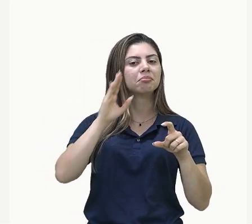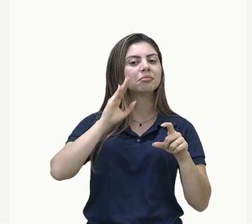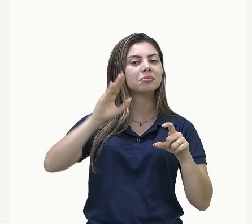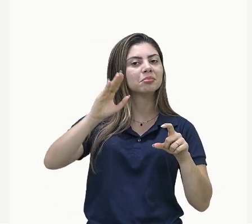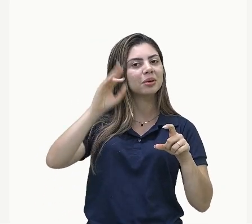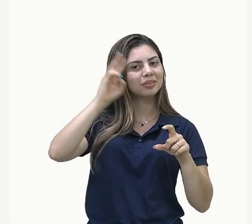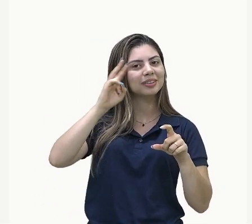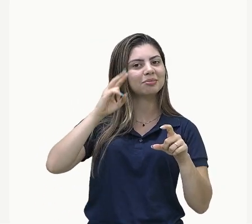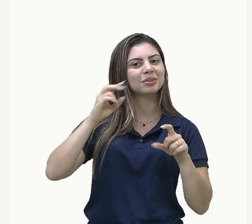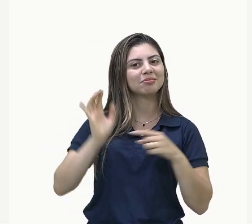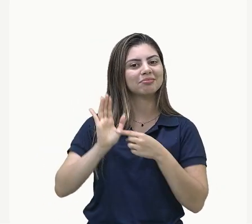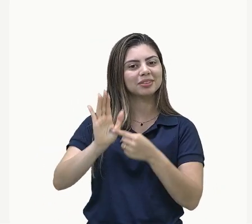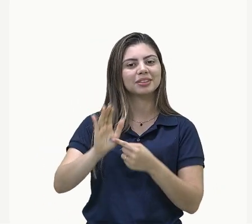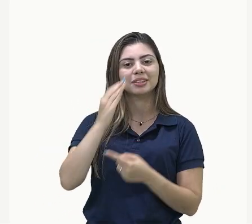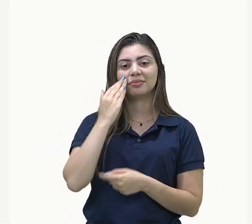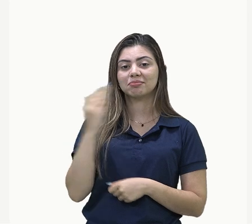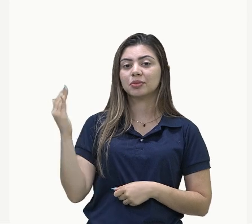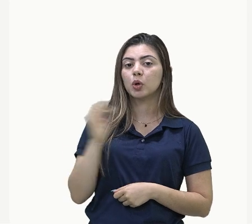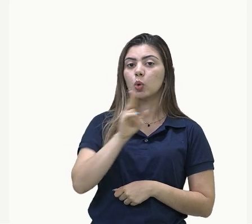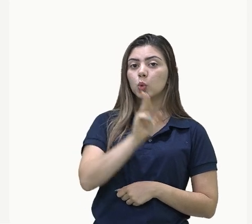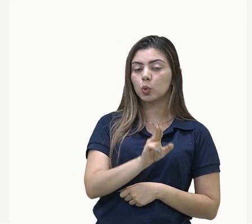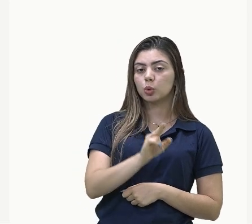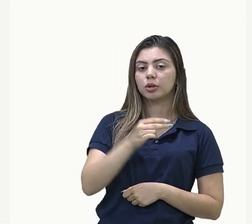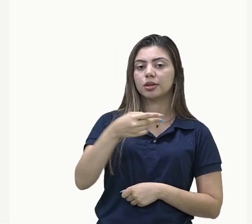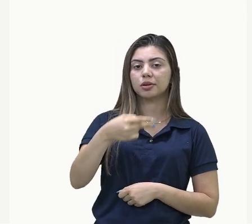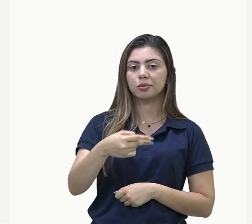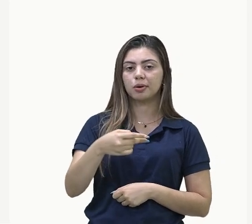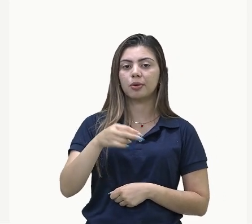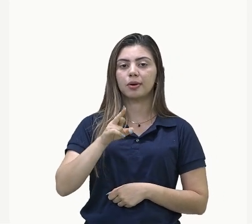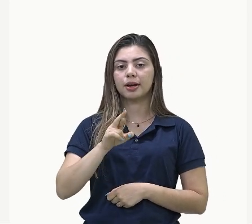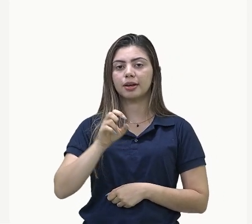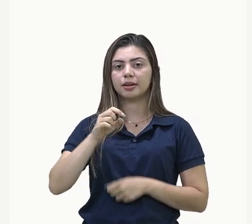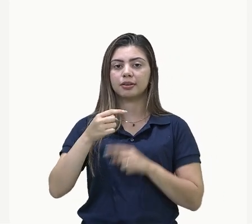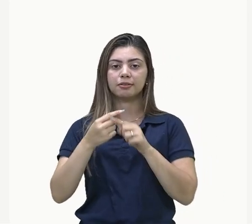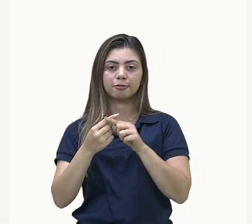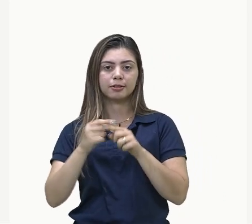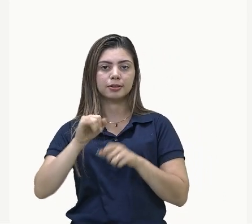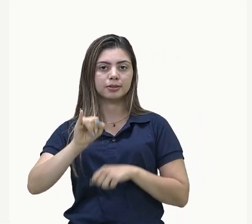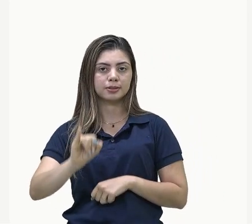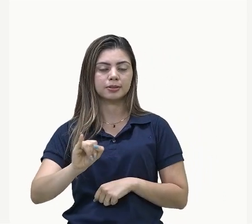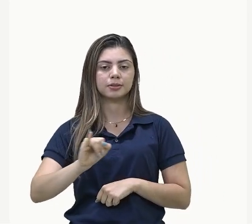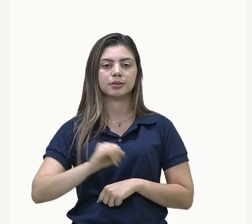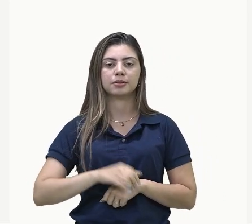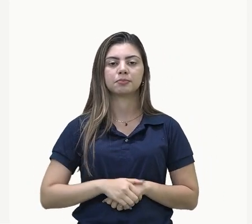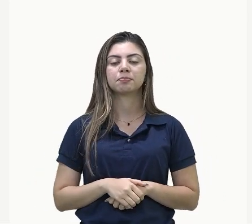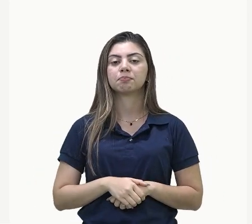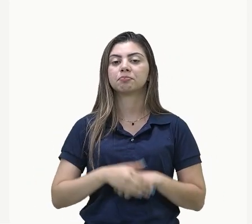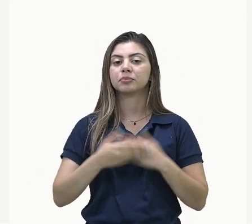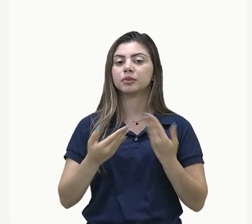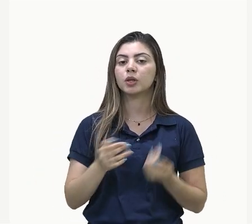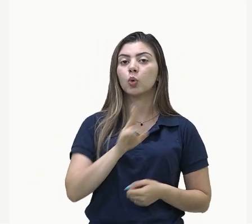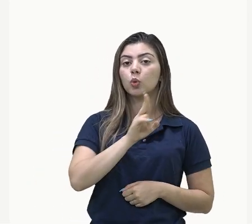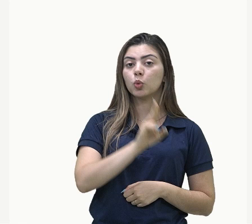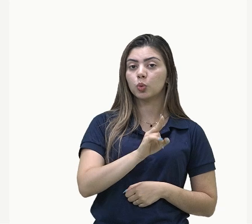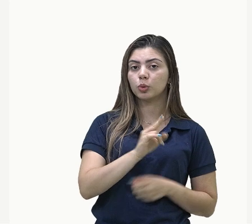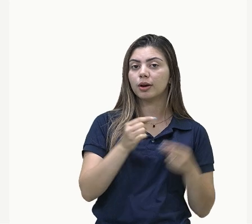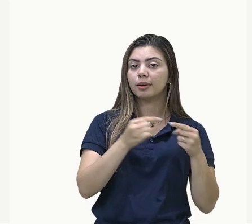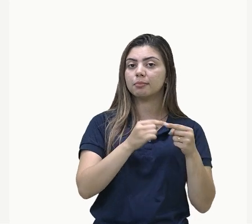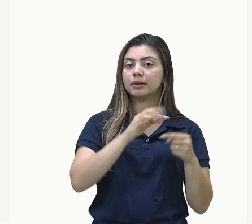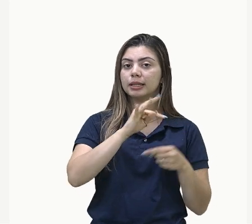tem aqui U é igual a R vezes I, onde U é a